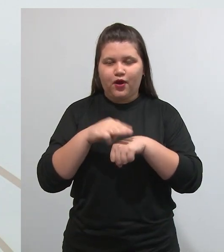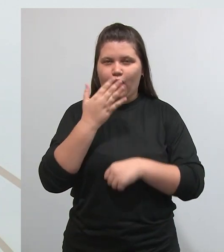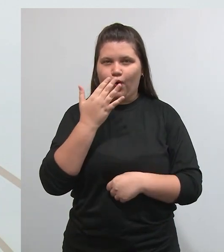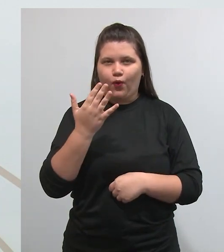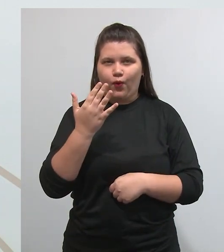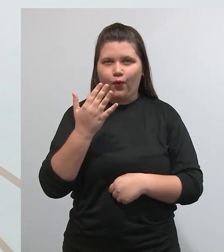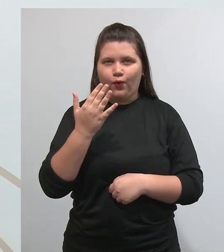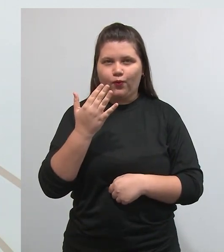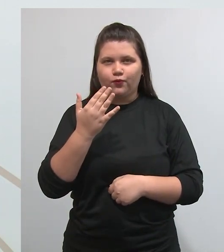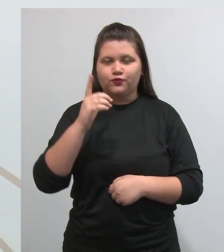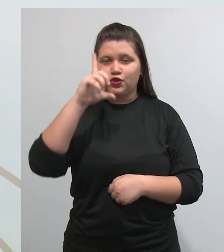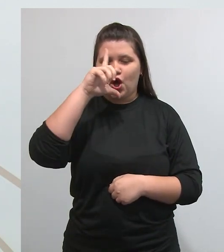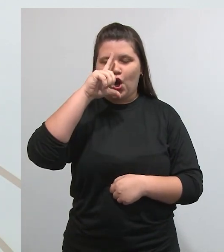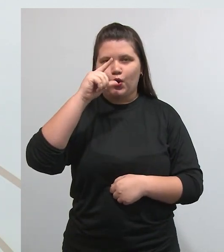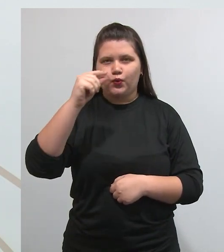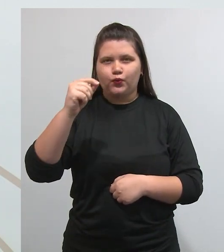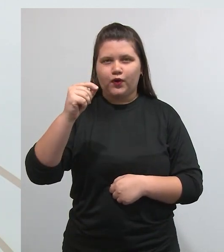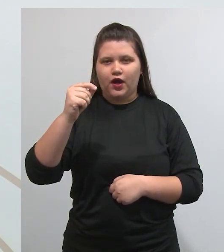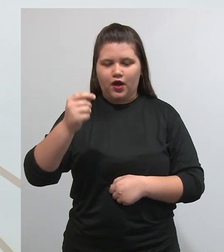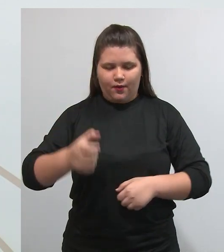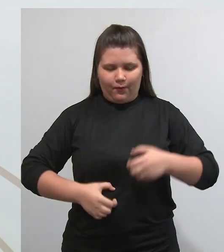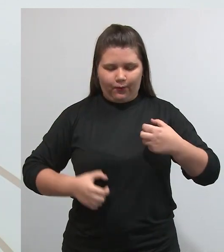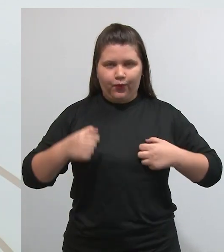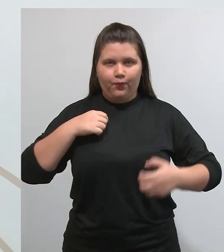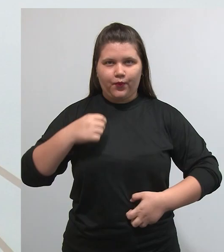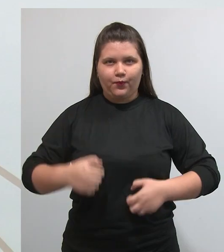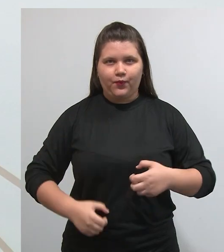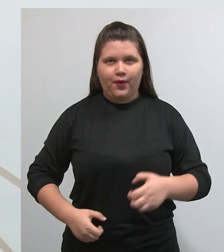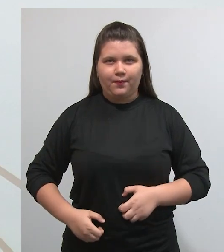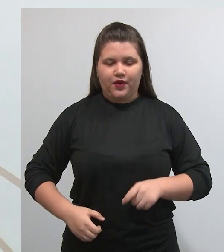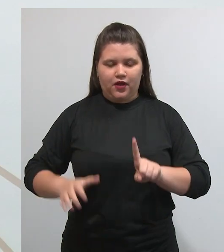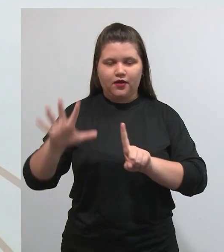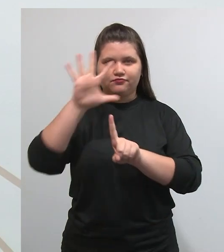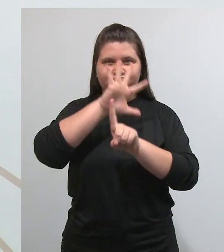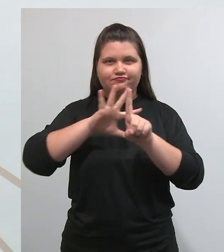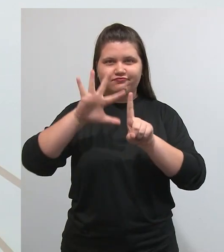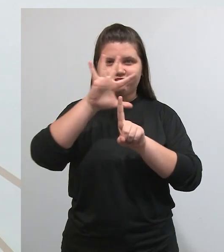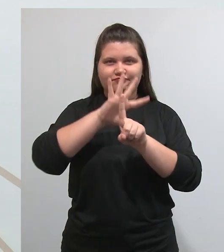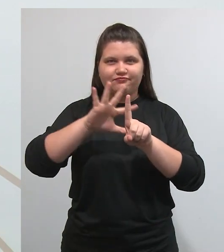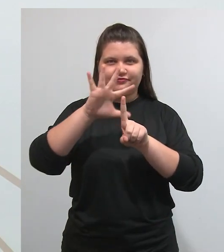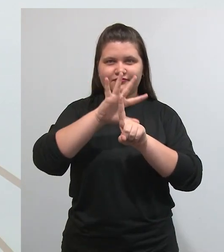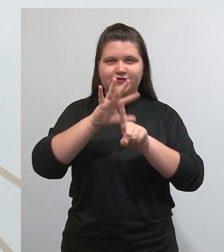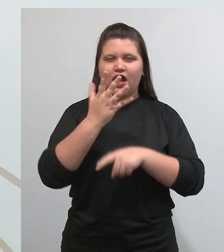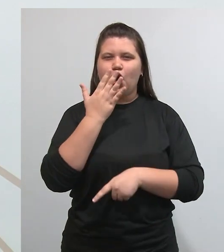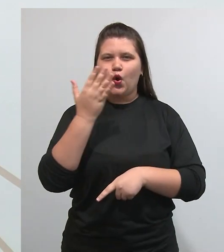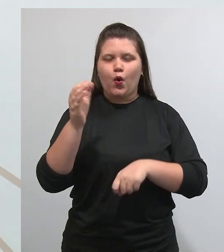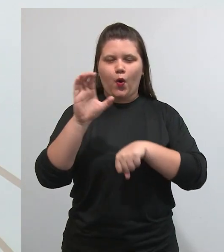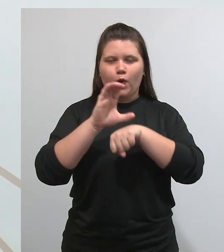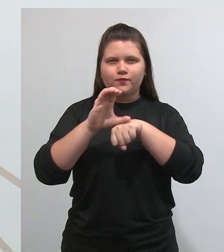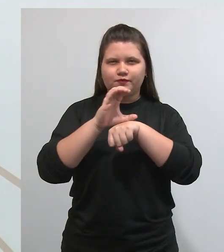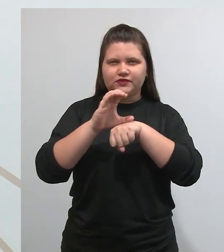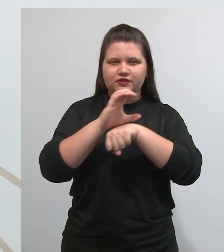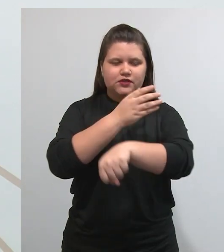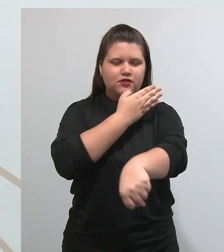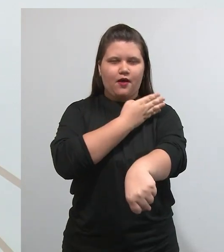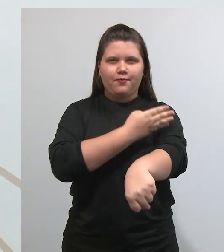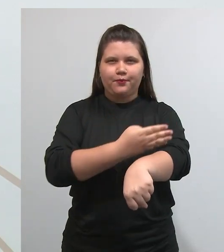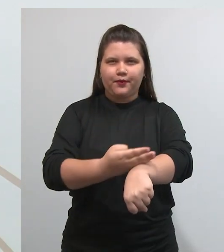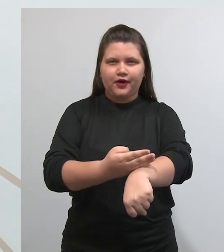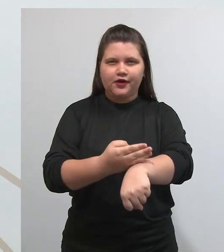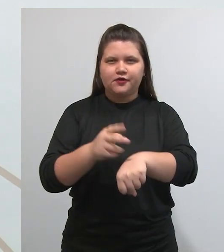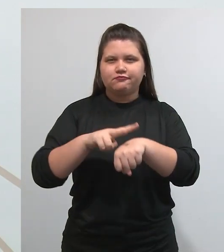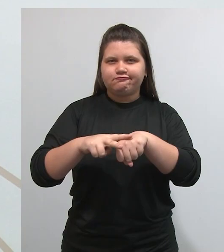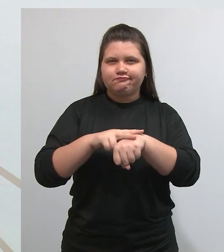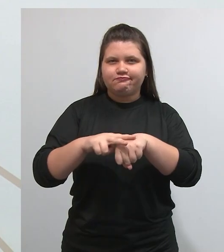tucanos. Ao fundo está a plotagem dos estúdios em tons verde, cinza e branco. O meu sinal para a comunidade Libras